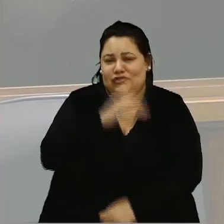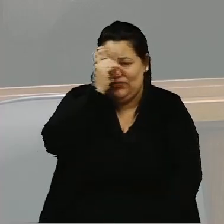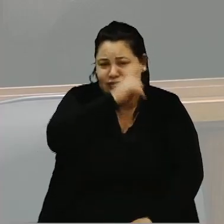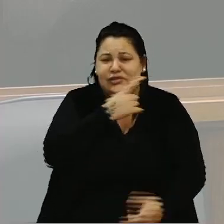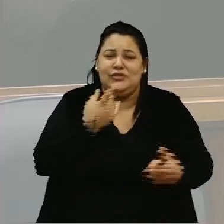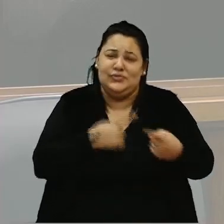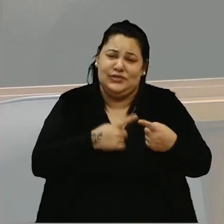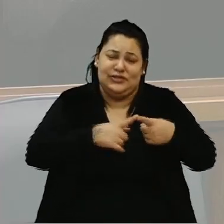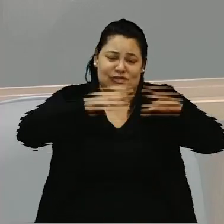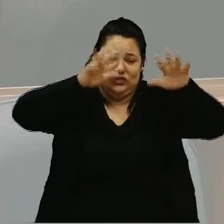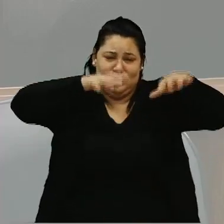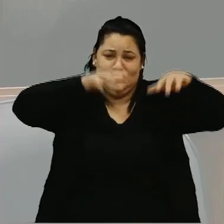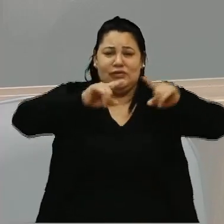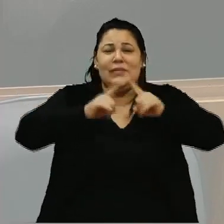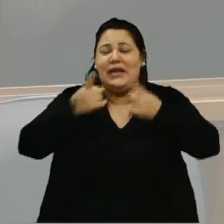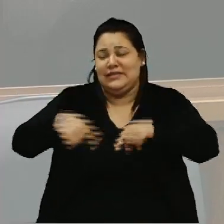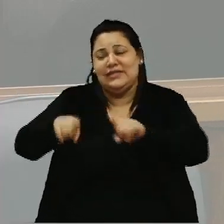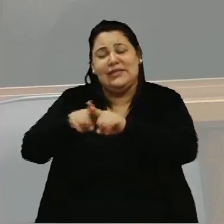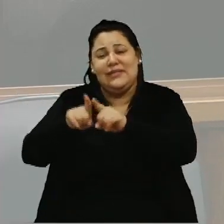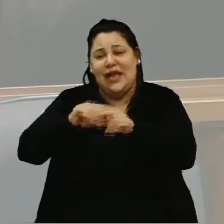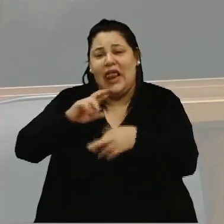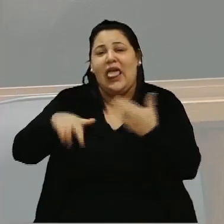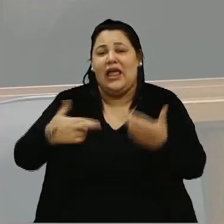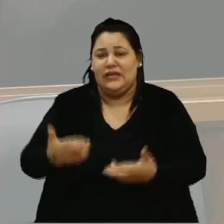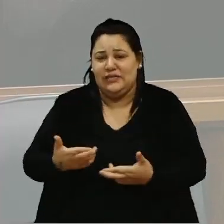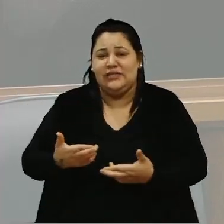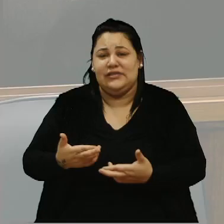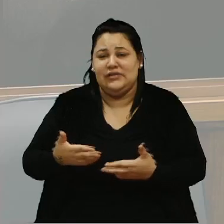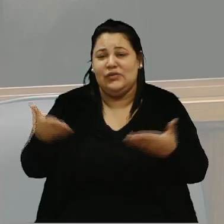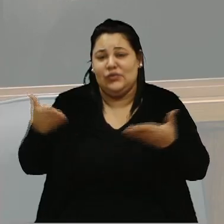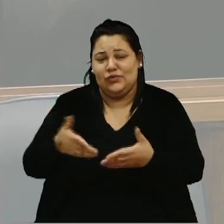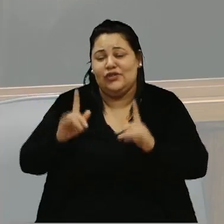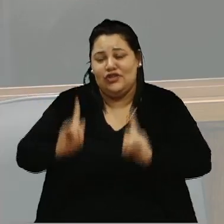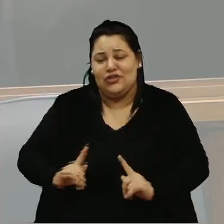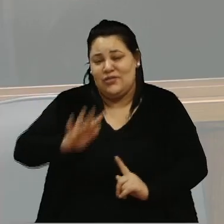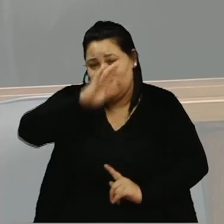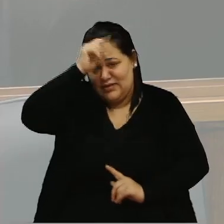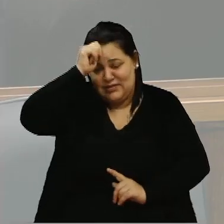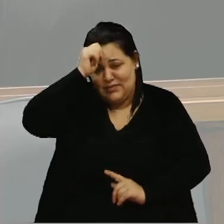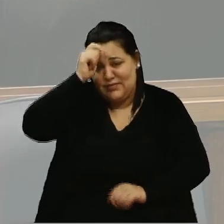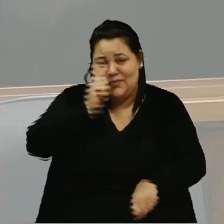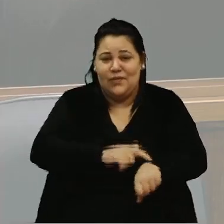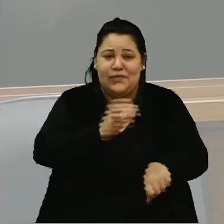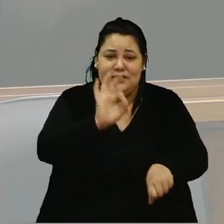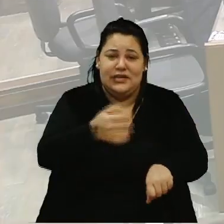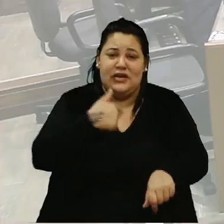chuva, mas em grande parte pela atual gestão municipal. No momento oportuno eu voto sim, presidente.